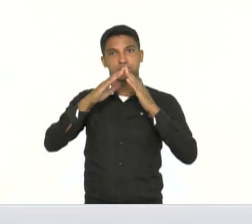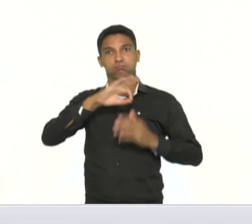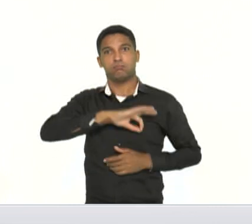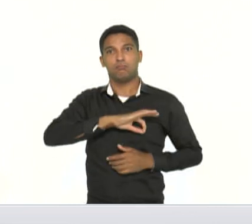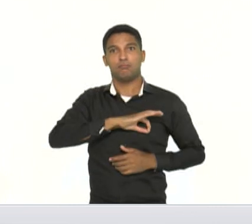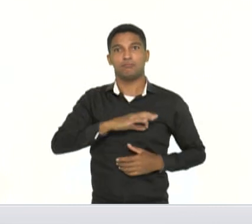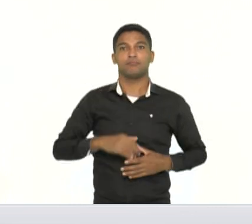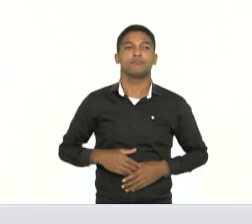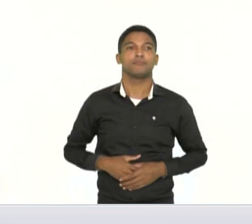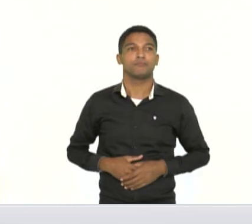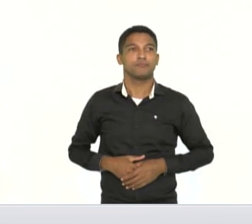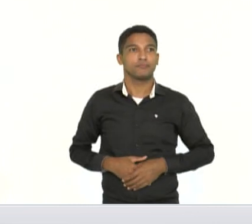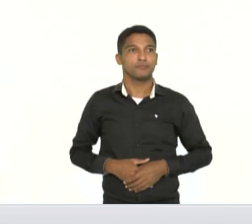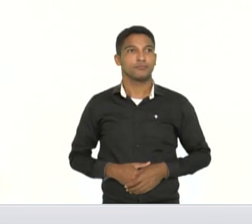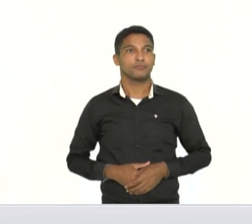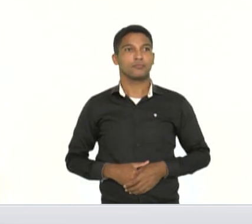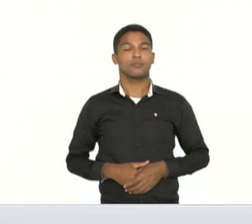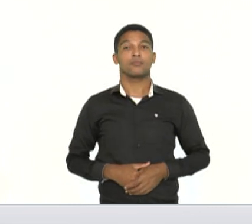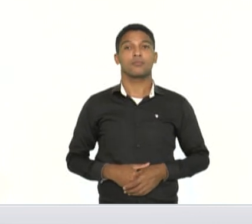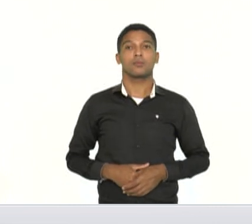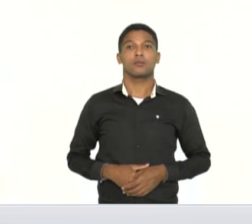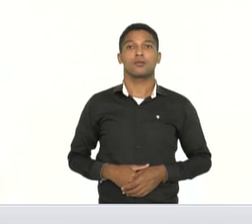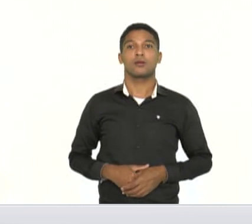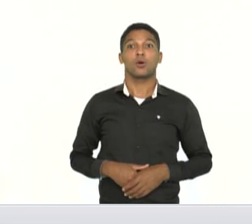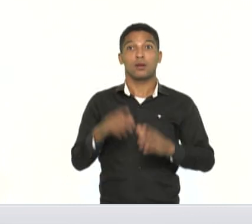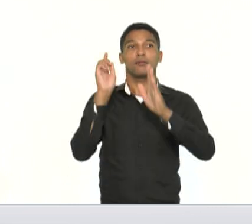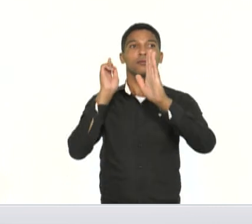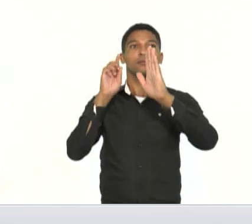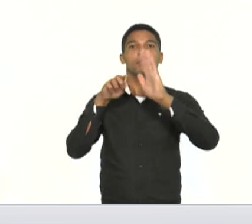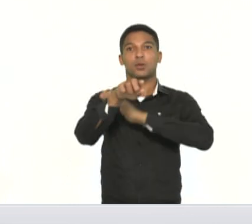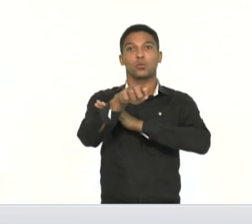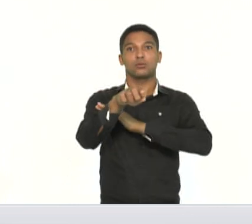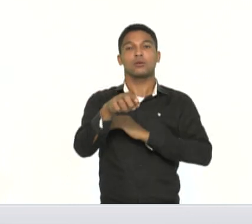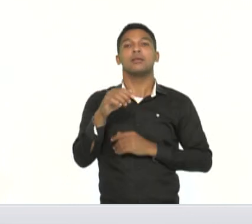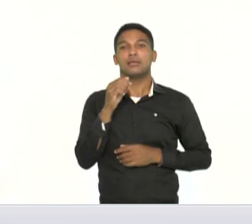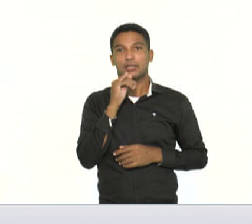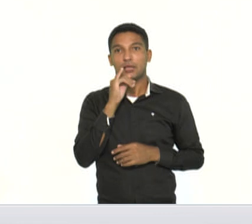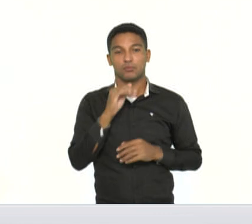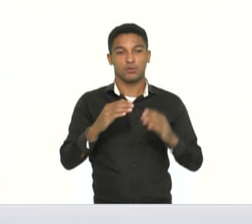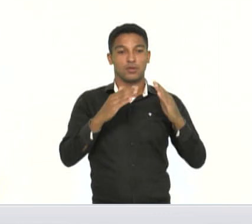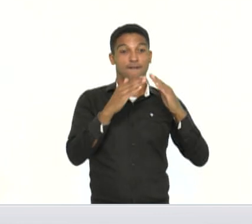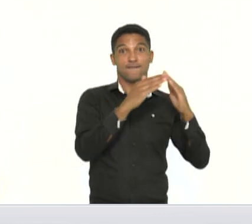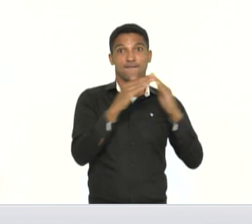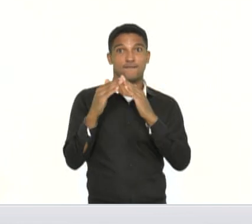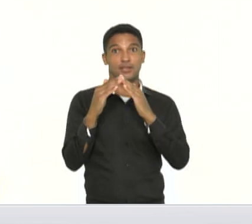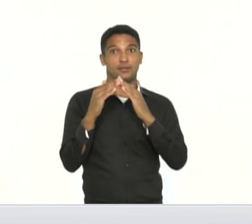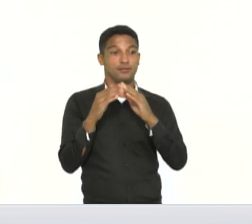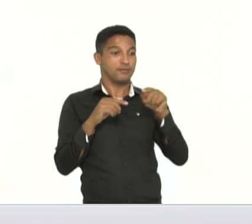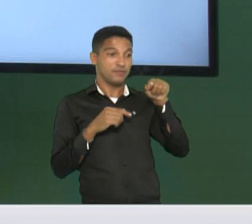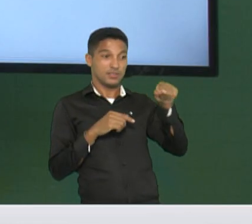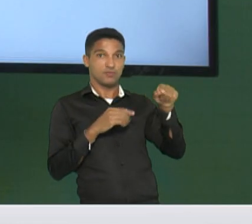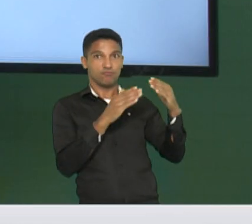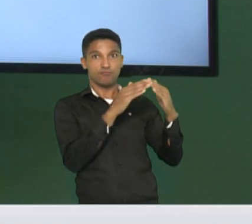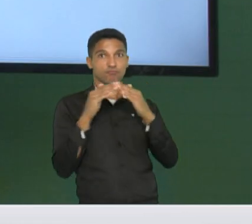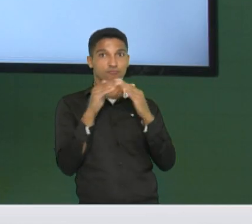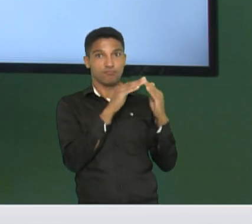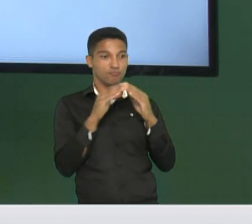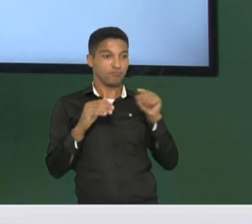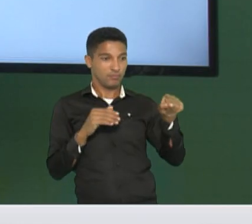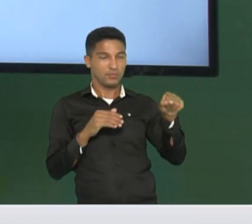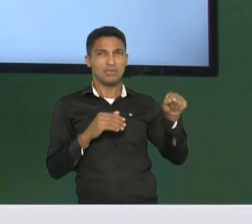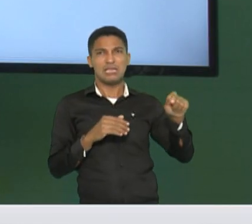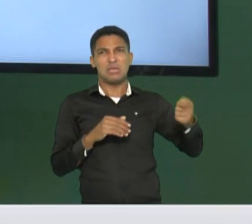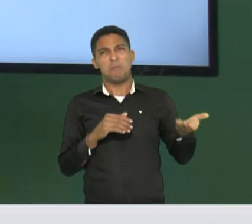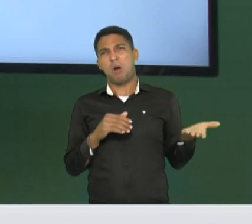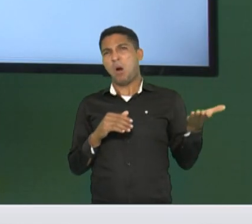com a reportagem, se o som de algum vizinho estiver incomodando? O que você tem que fazer de início?